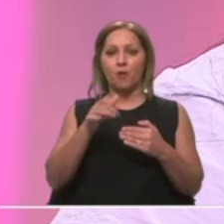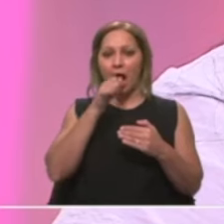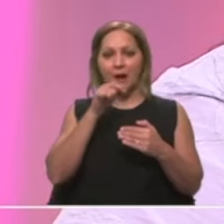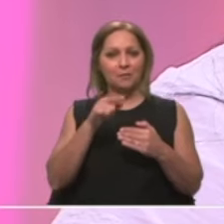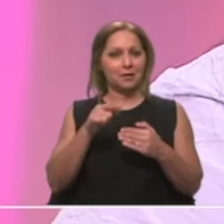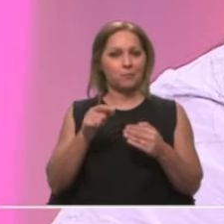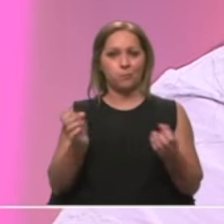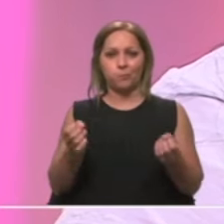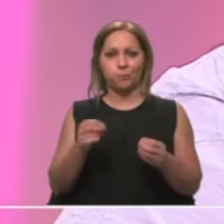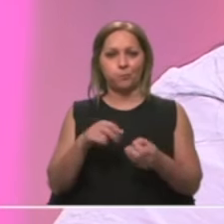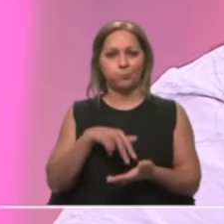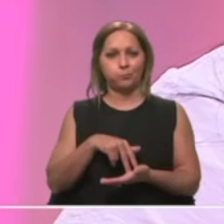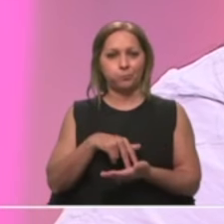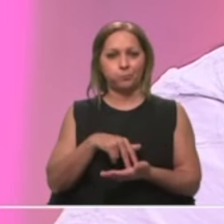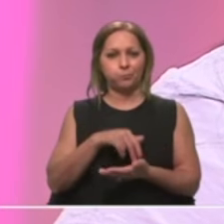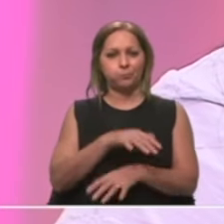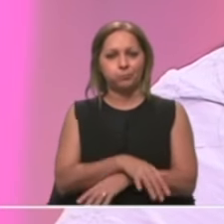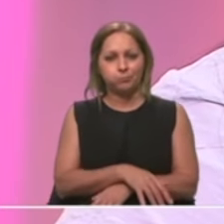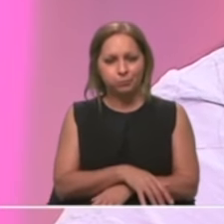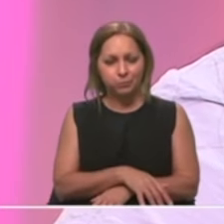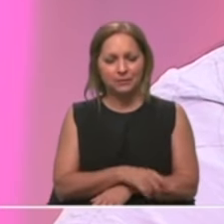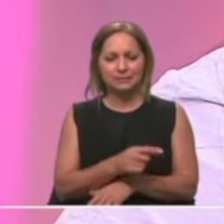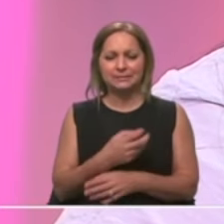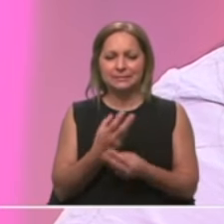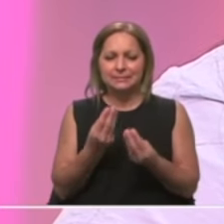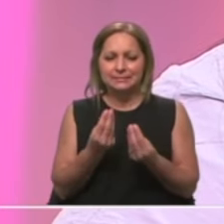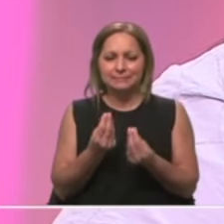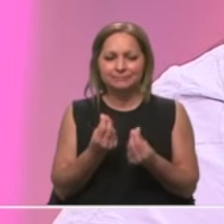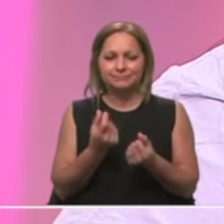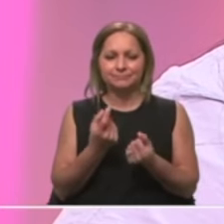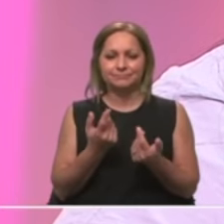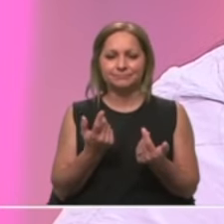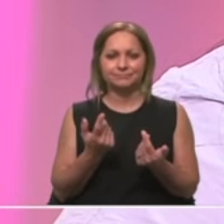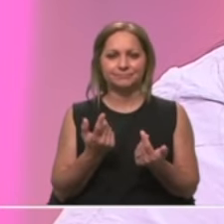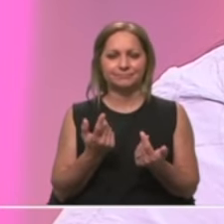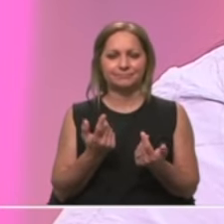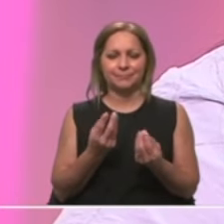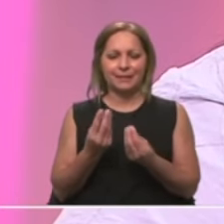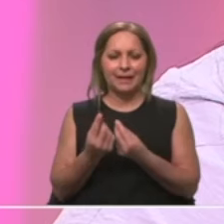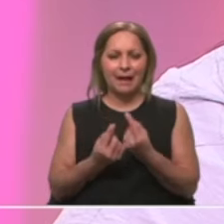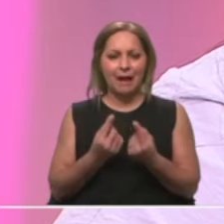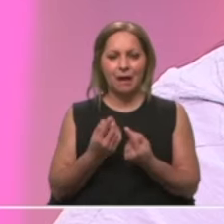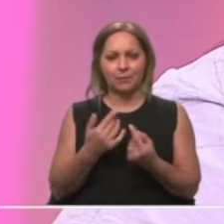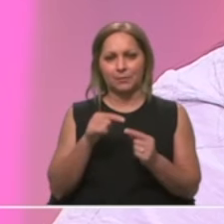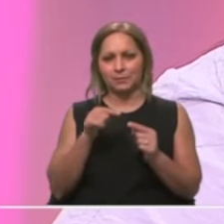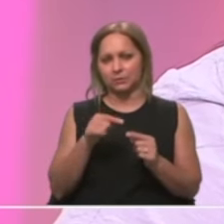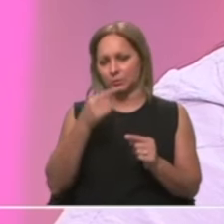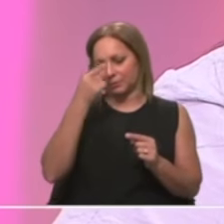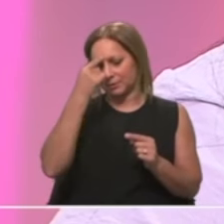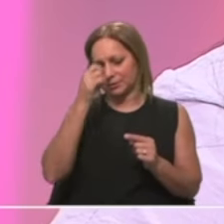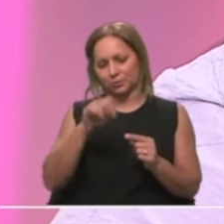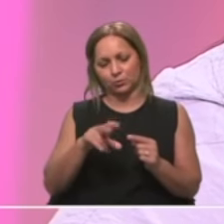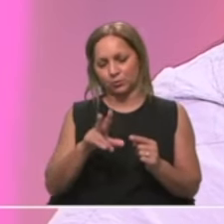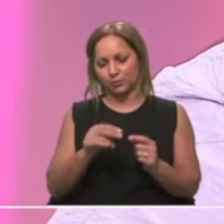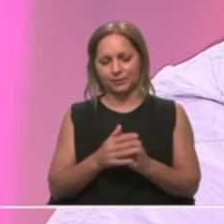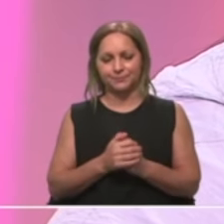Mas notámos que ela estava... Havia qualquer coisa? Sim, sim. Havia qualquer coisa, mas nunca pensámos que fosse isto.